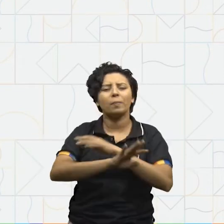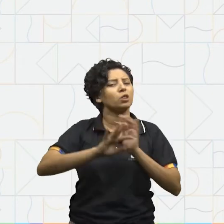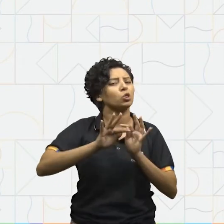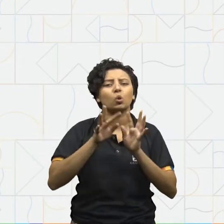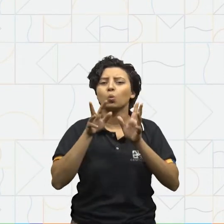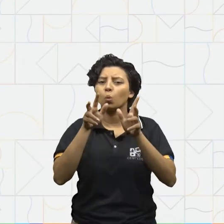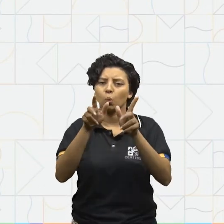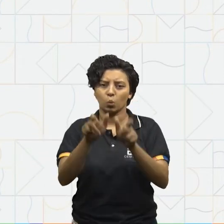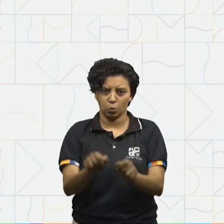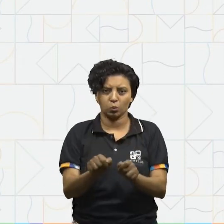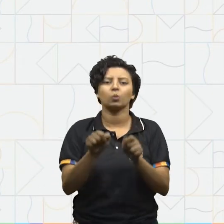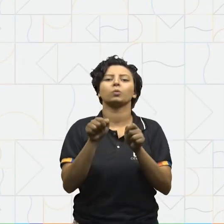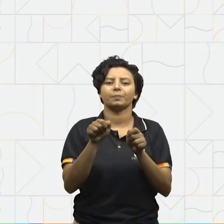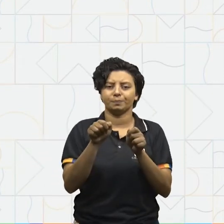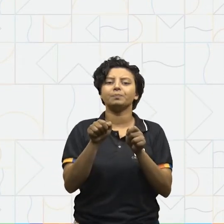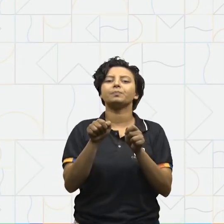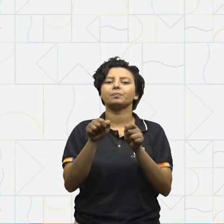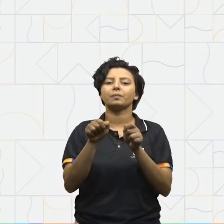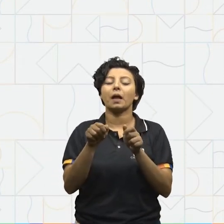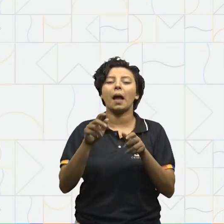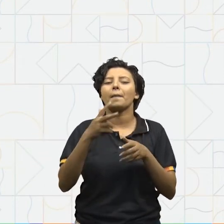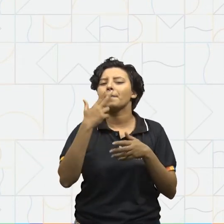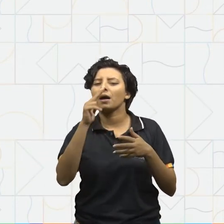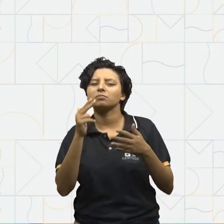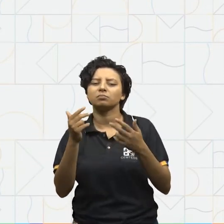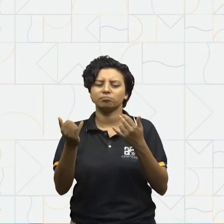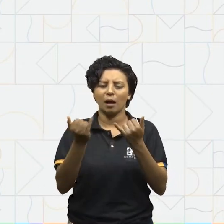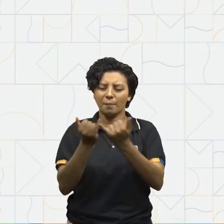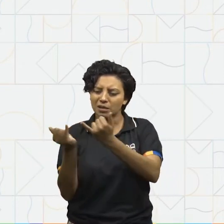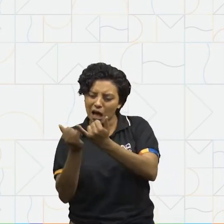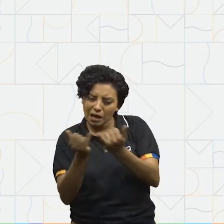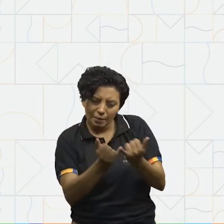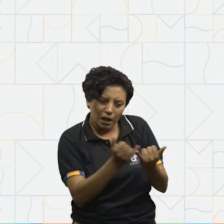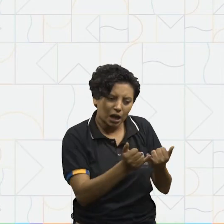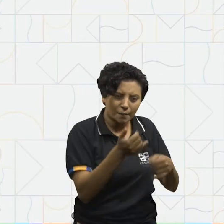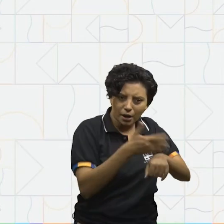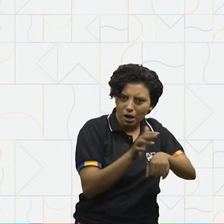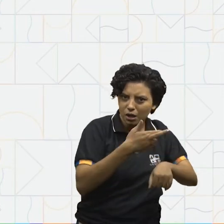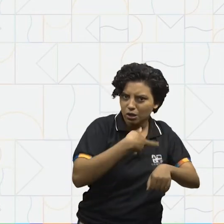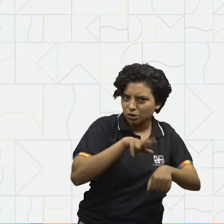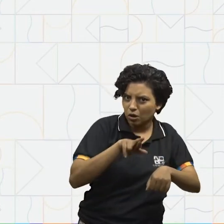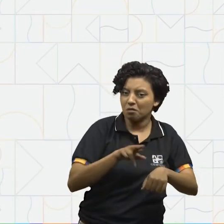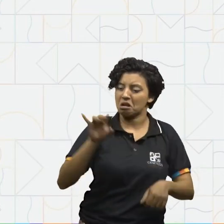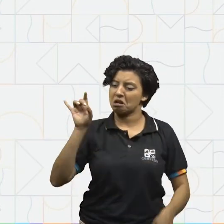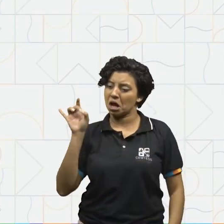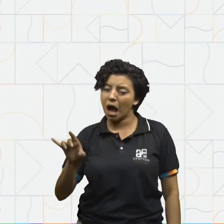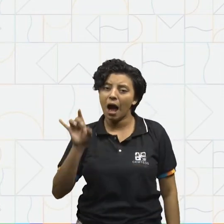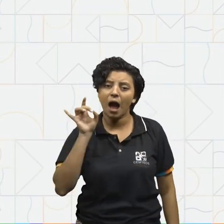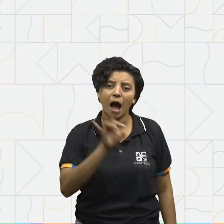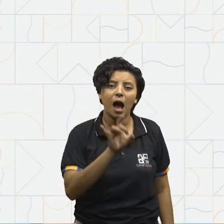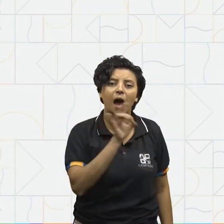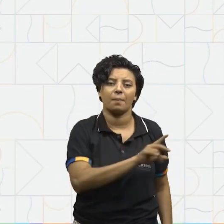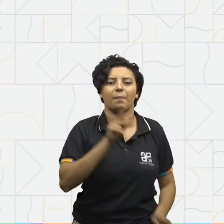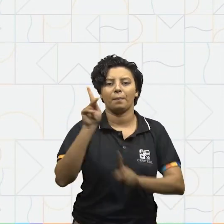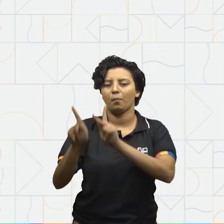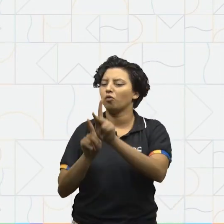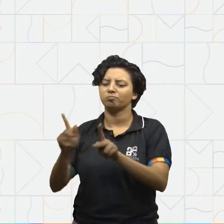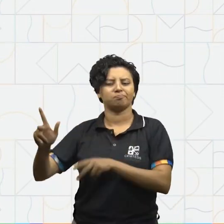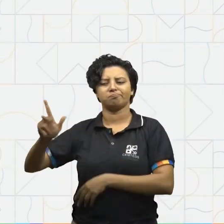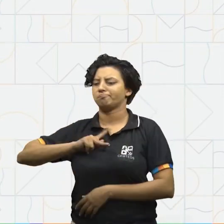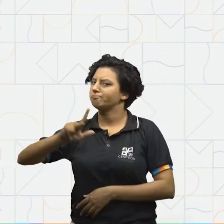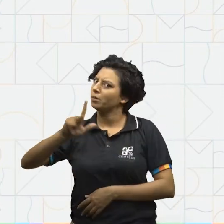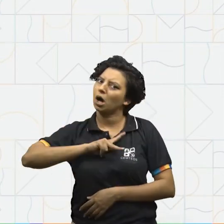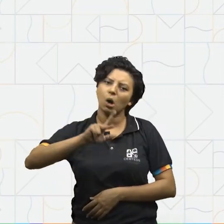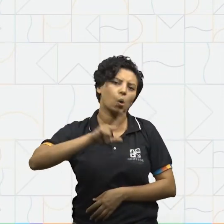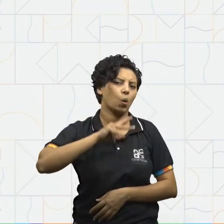nativos. Apesar de parecer que há semelhanças entre as religiosidades, cada povo tem uma forma particular de vivê-la.